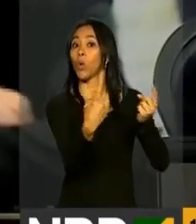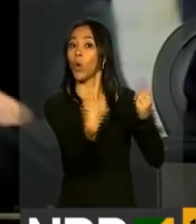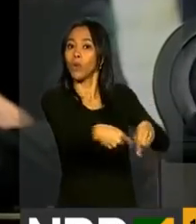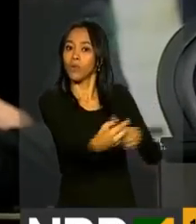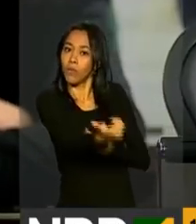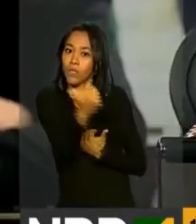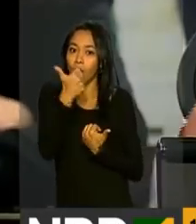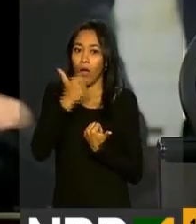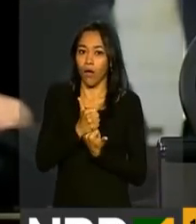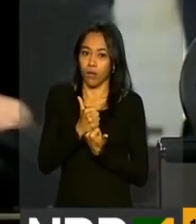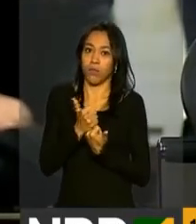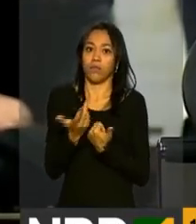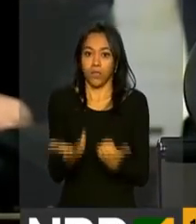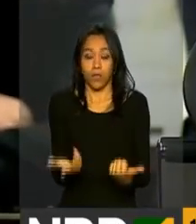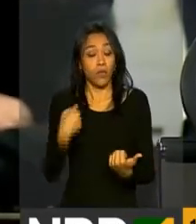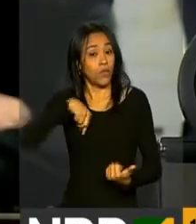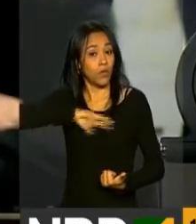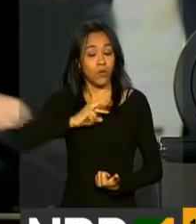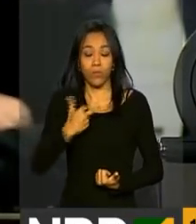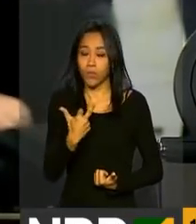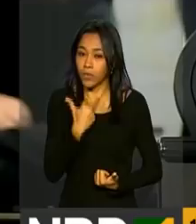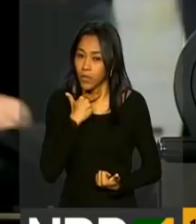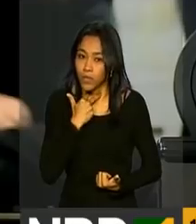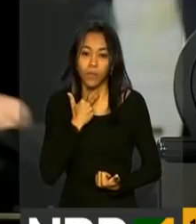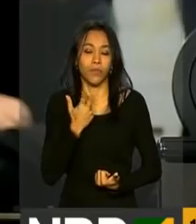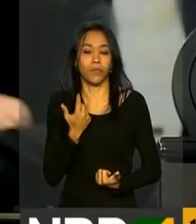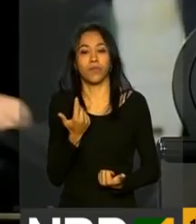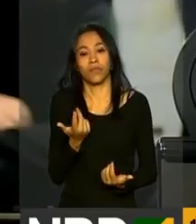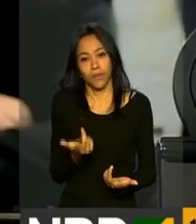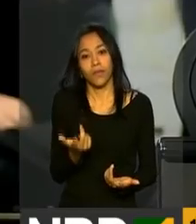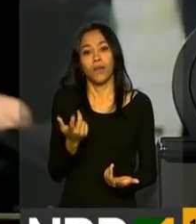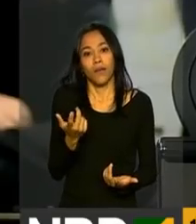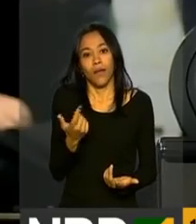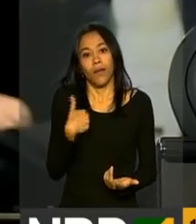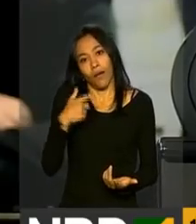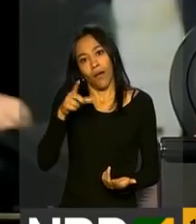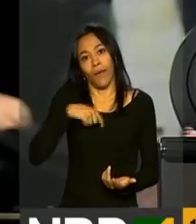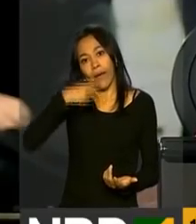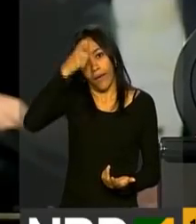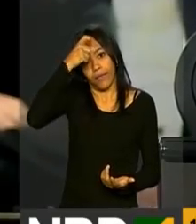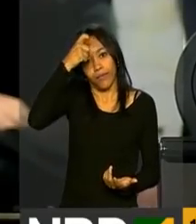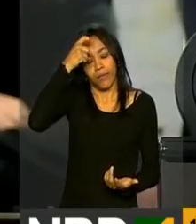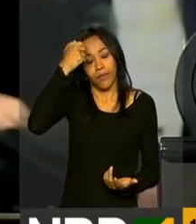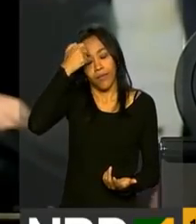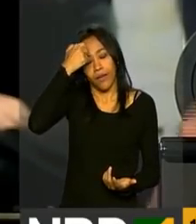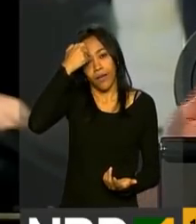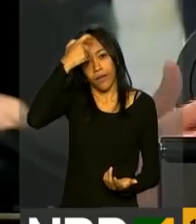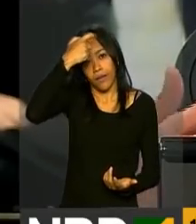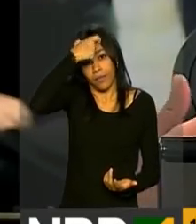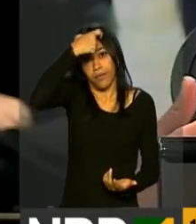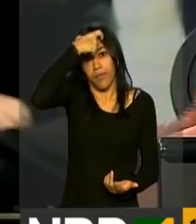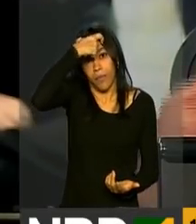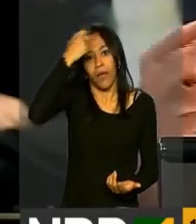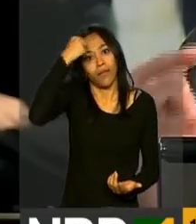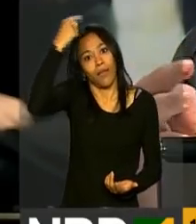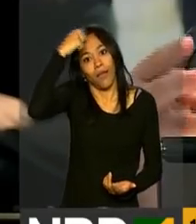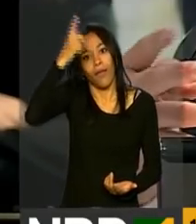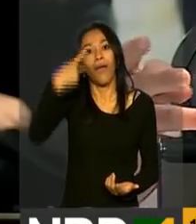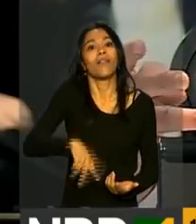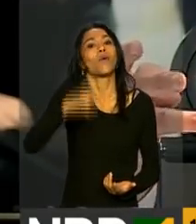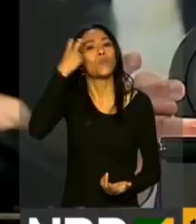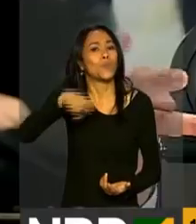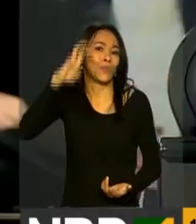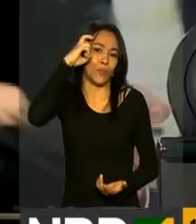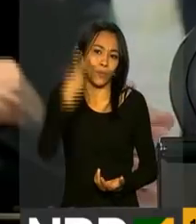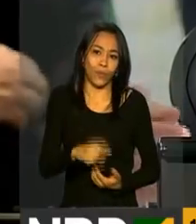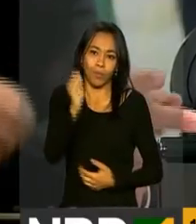não é e nós não temos esta esta concepção a concepção que nós temos a nossa cultura não tô dizendo que se a união no estado